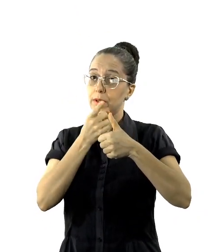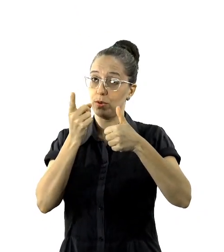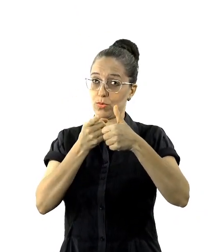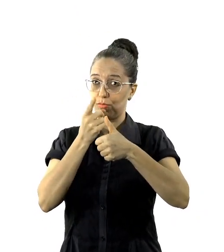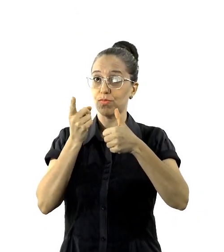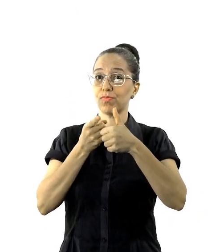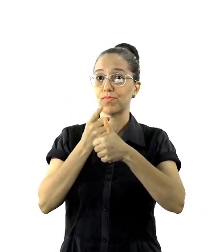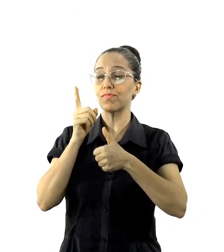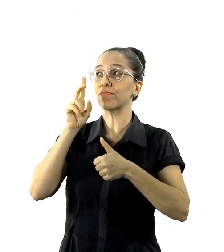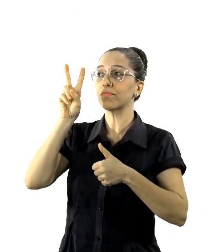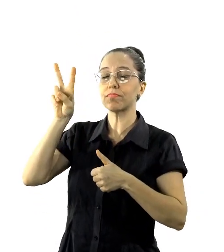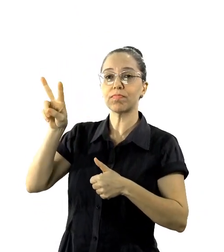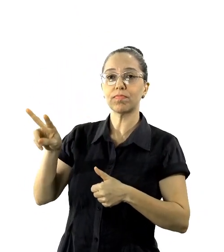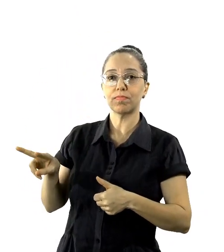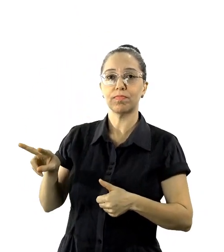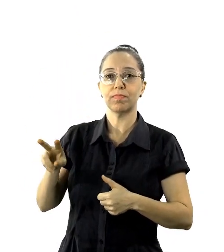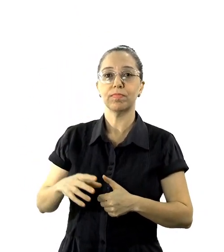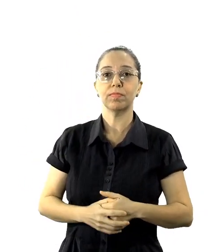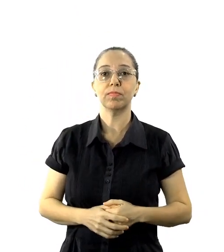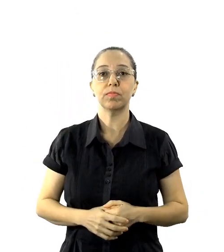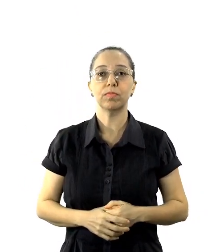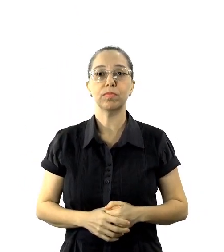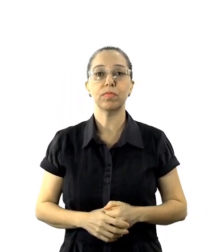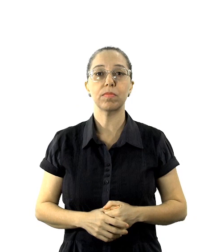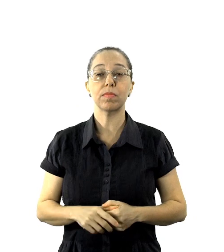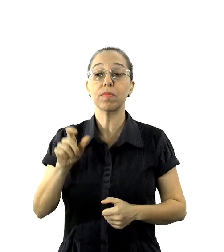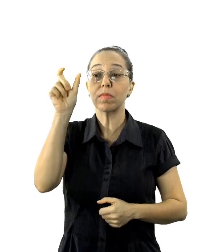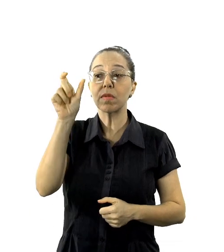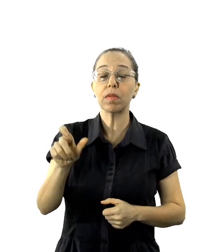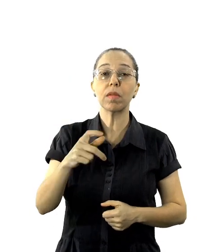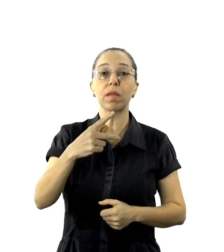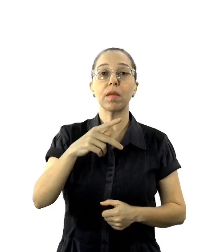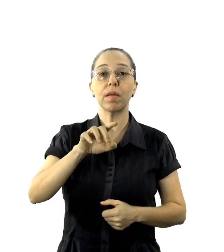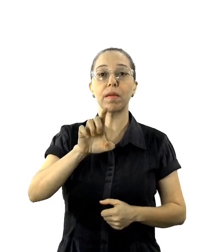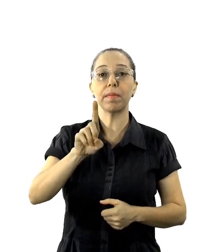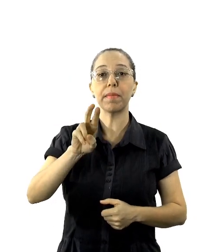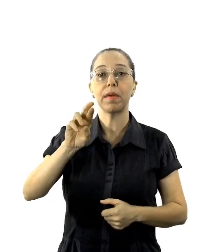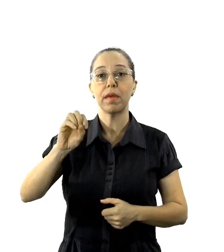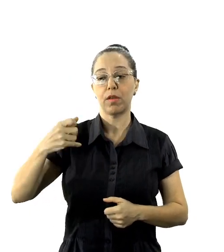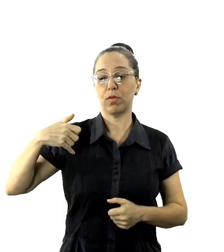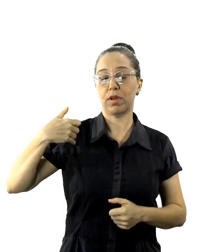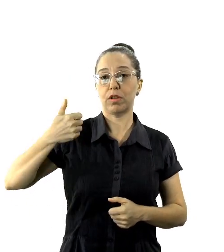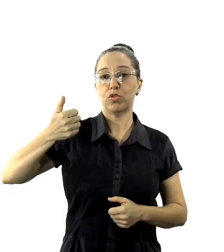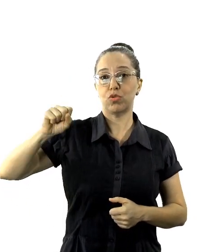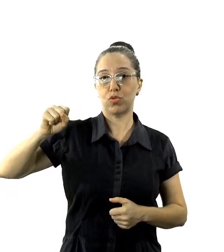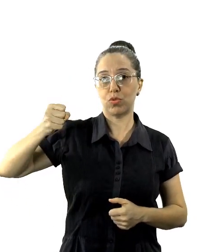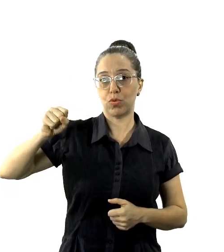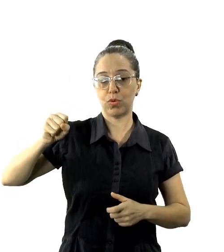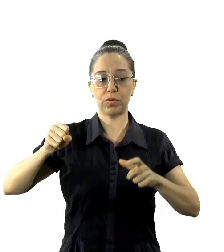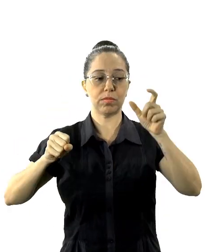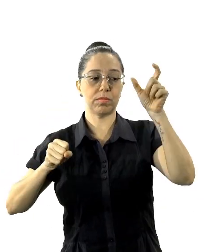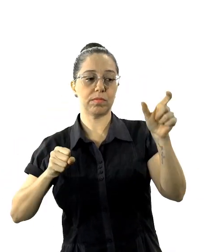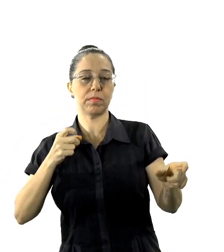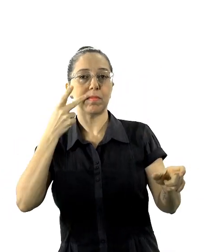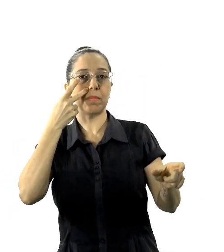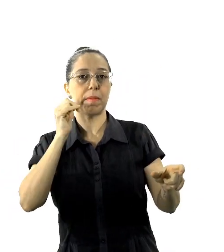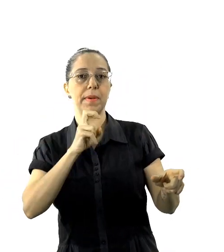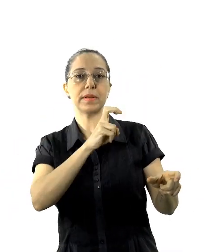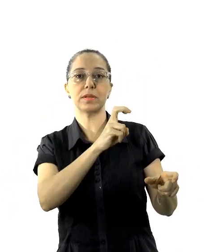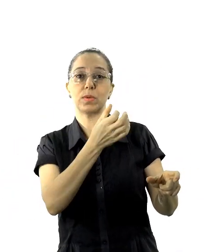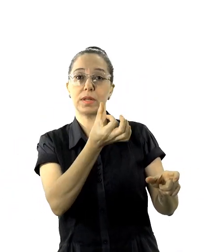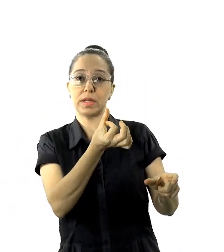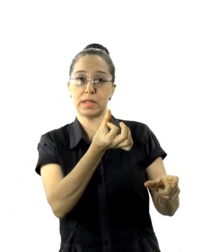está aparecendo aí na sua tela. Pedro tem 18 anos e seu pai tem